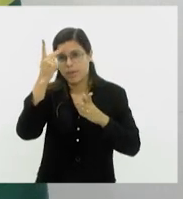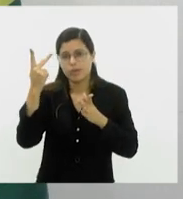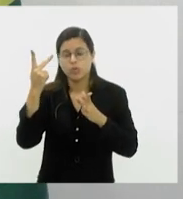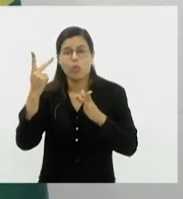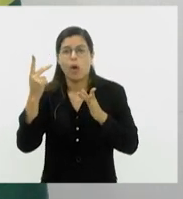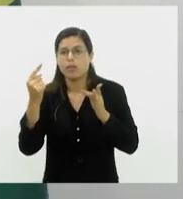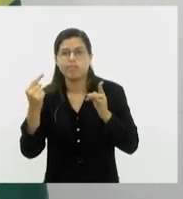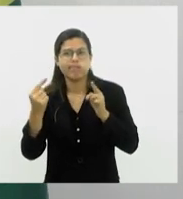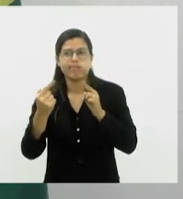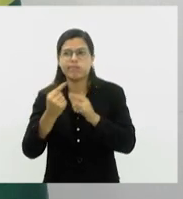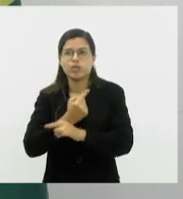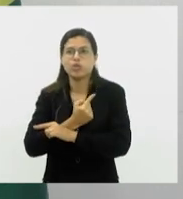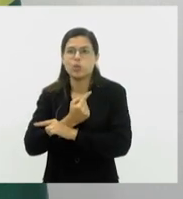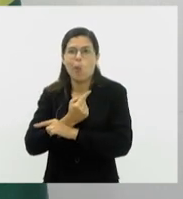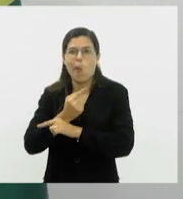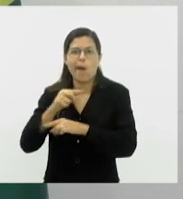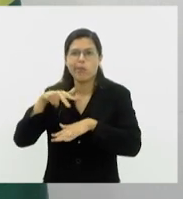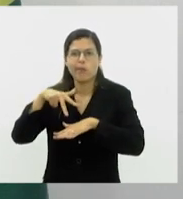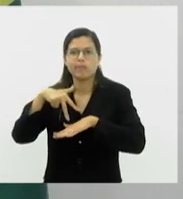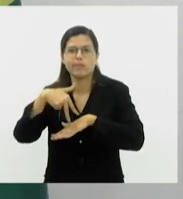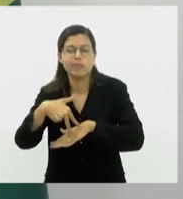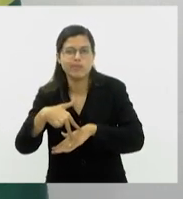posturas são